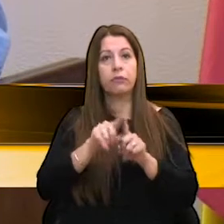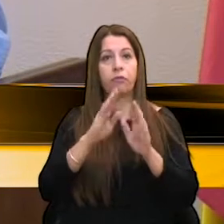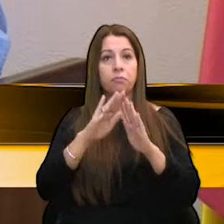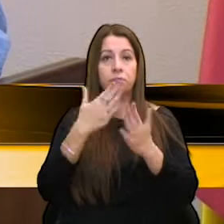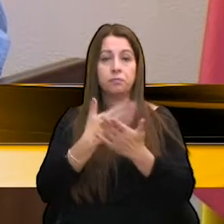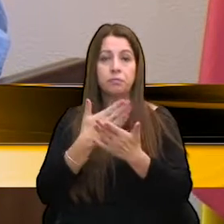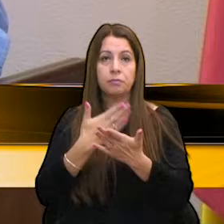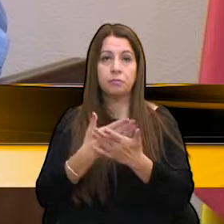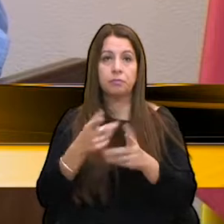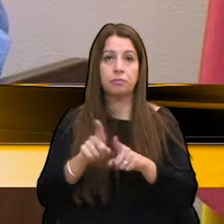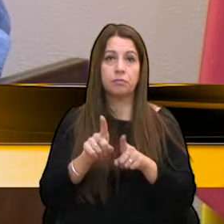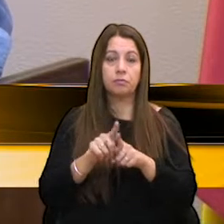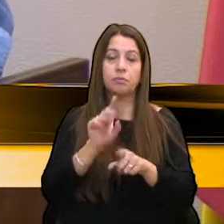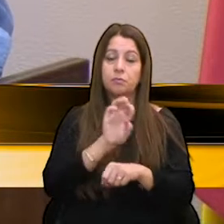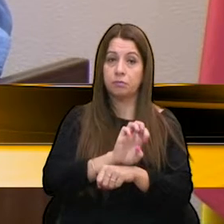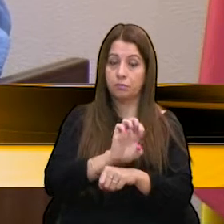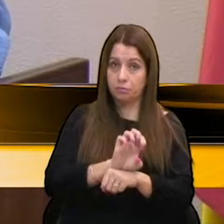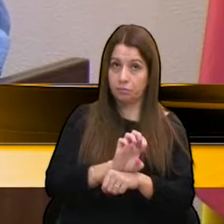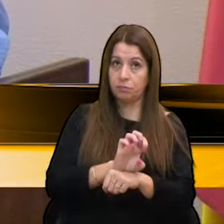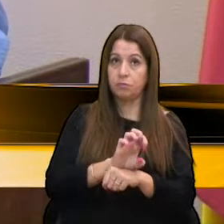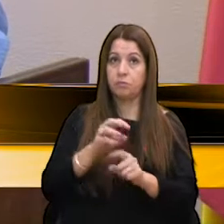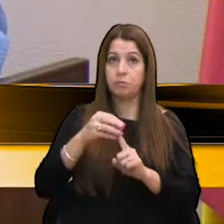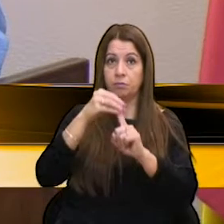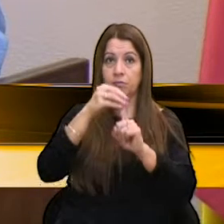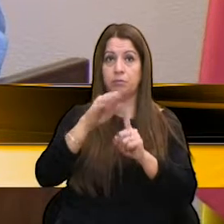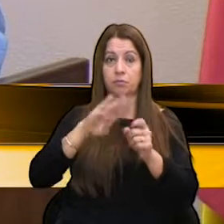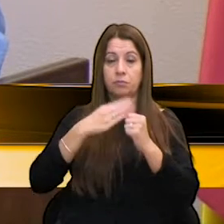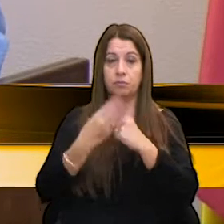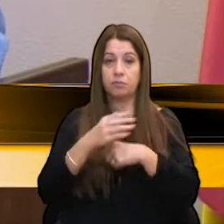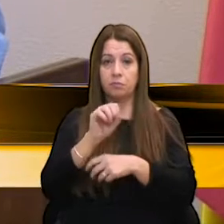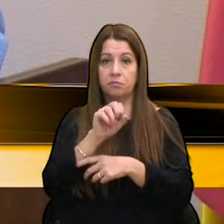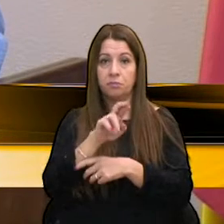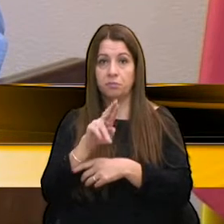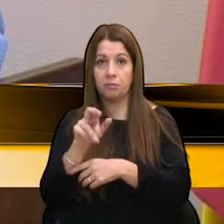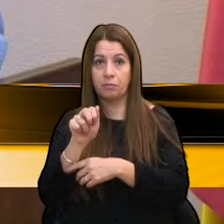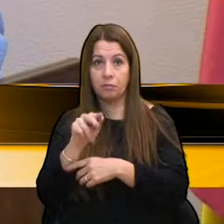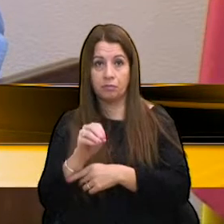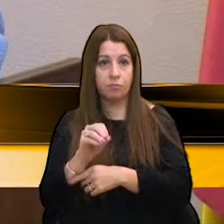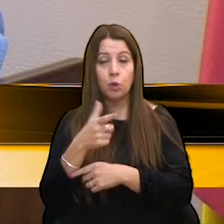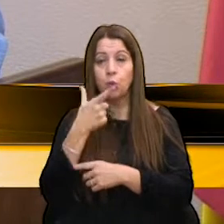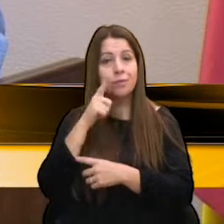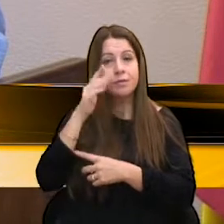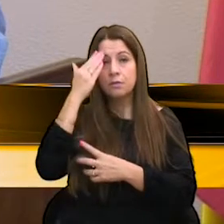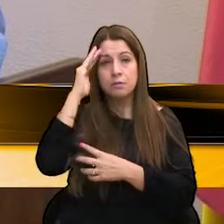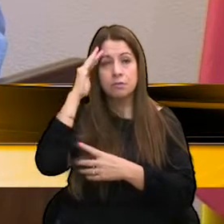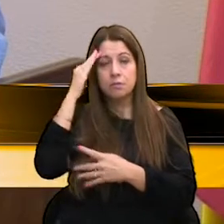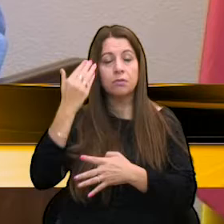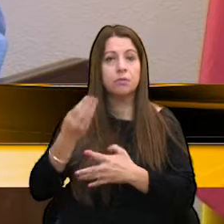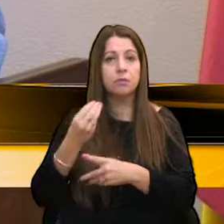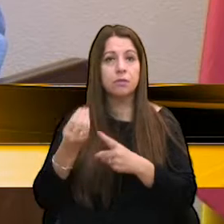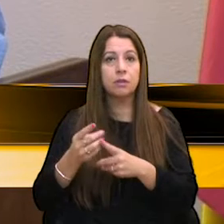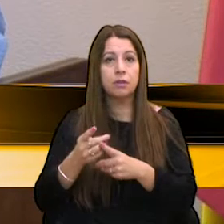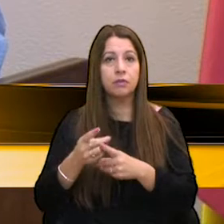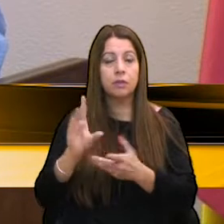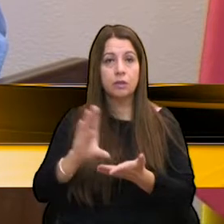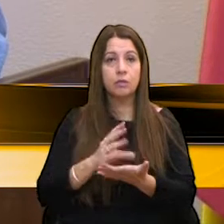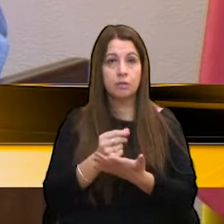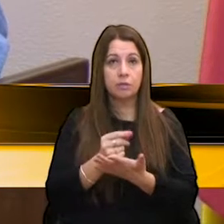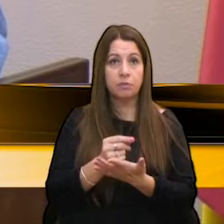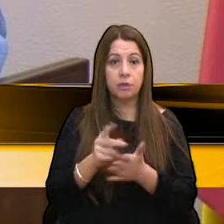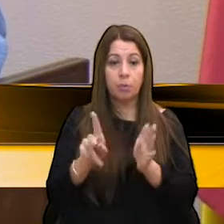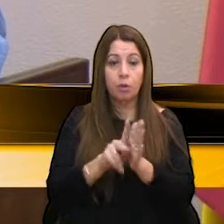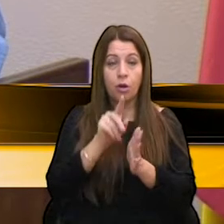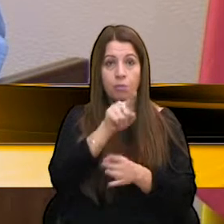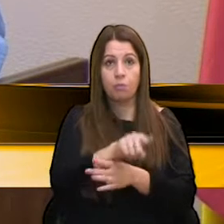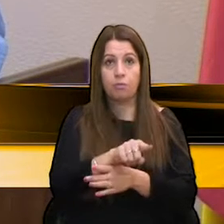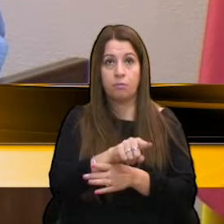Colégios também, estadual, principalmente do bairro Serrano, onde eu não consigo entender que veio uma verba